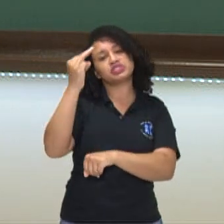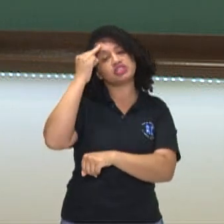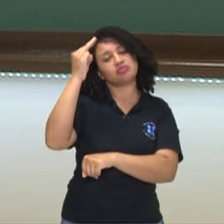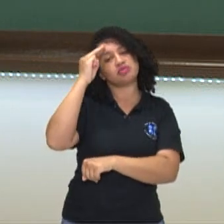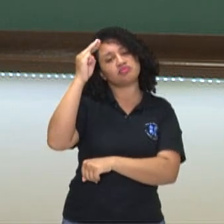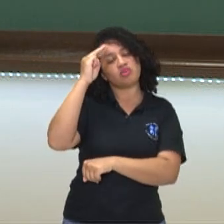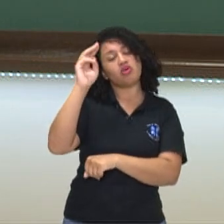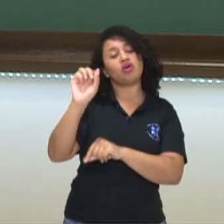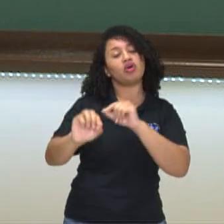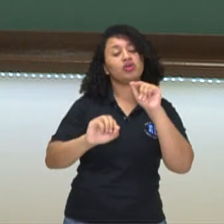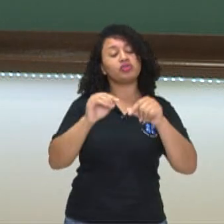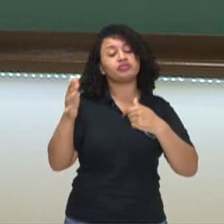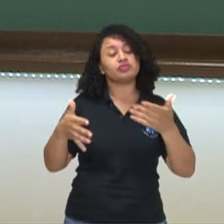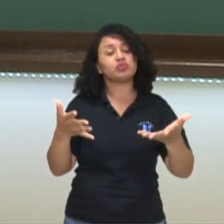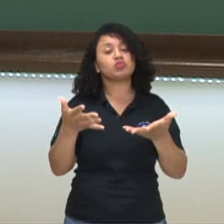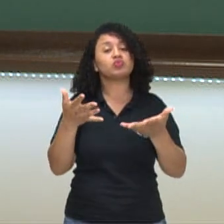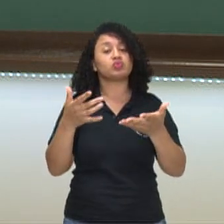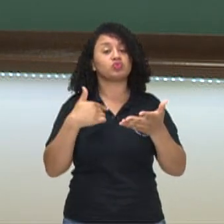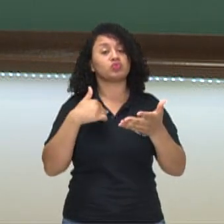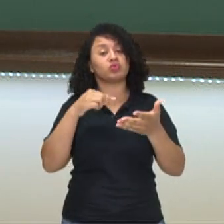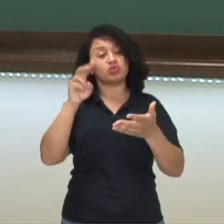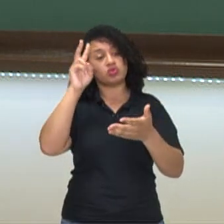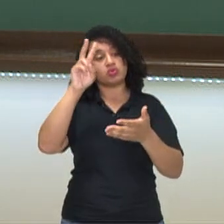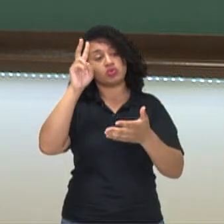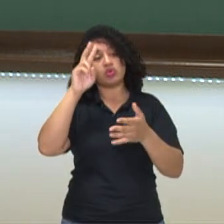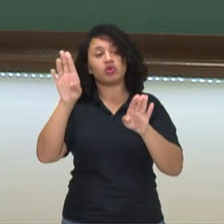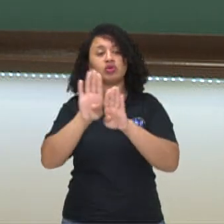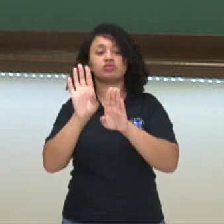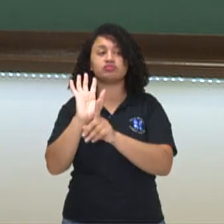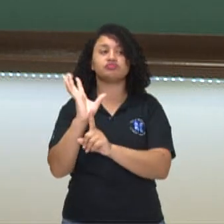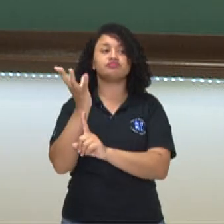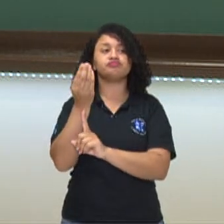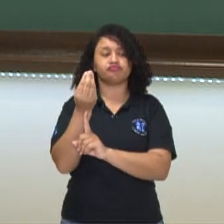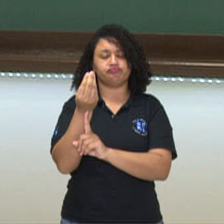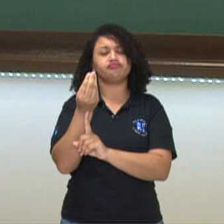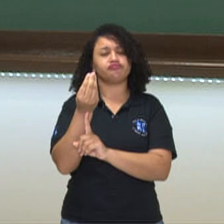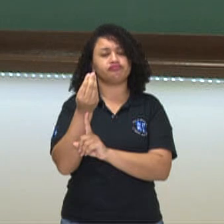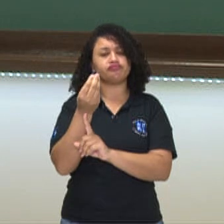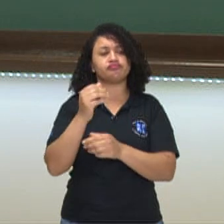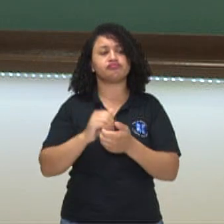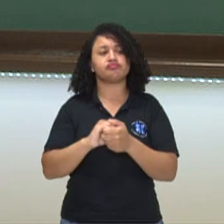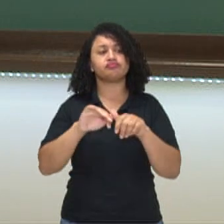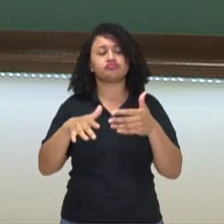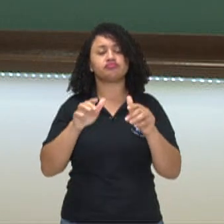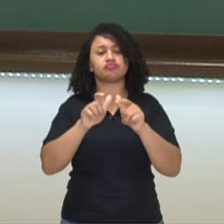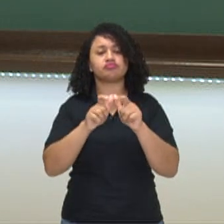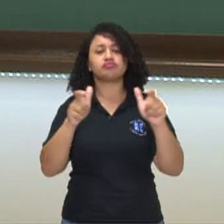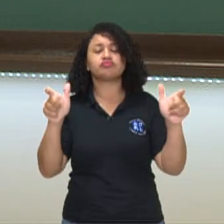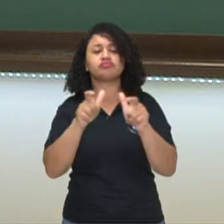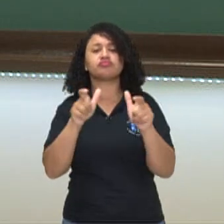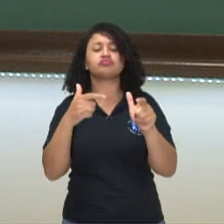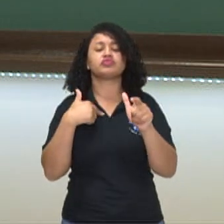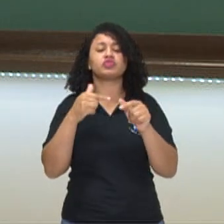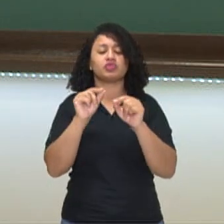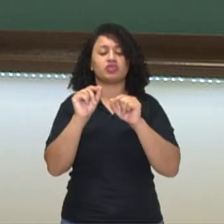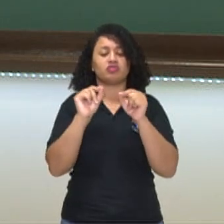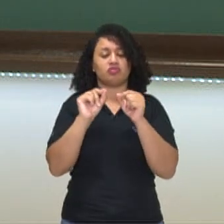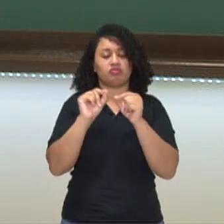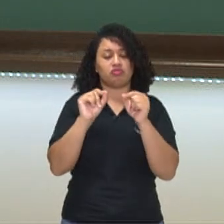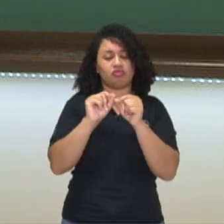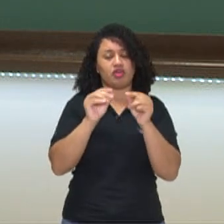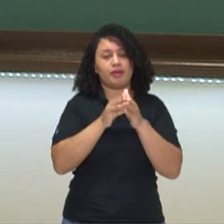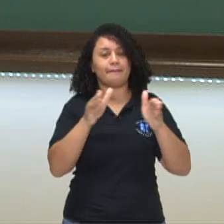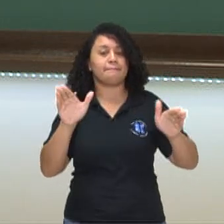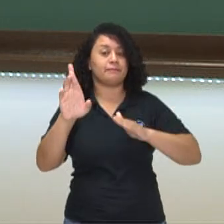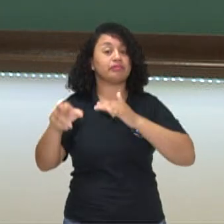a manutenção da produção histórica e artística, né? Grande parte das obras, né, que foram produzidas no Renascimento,